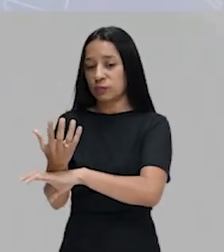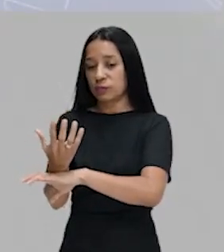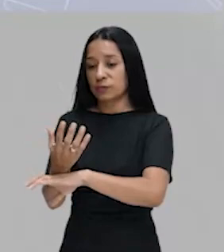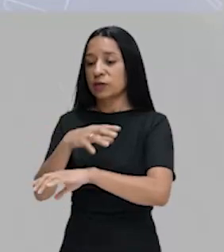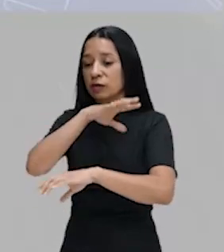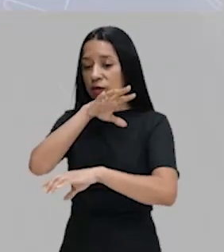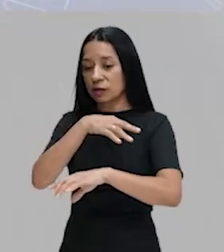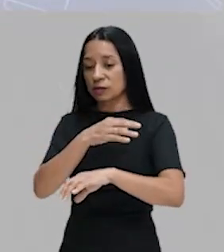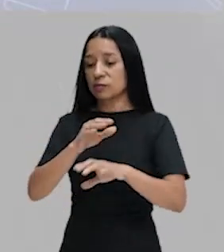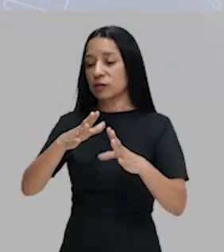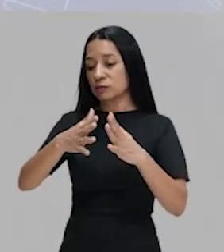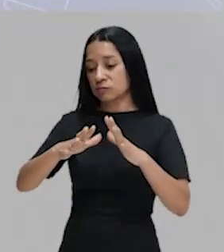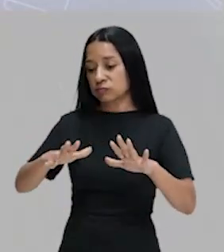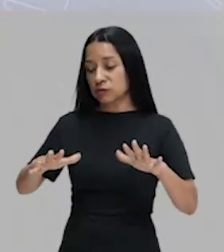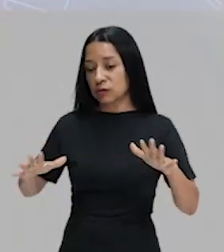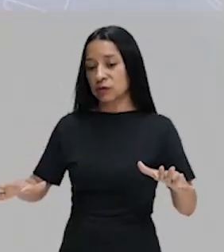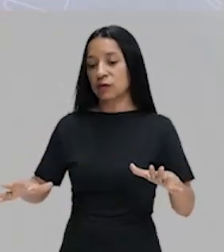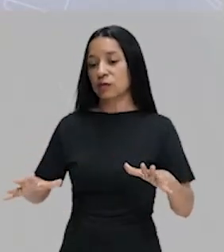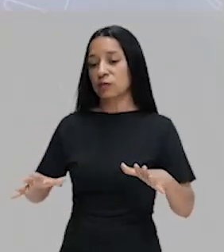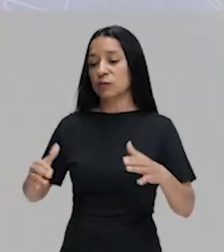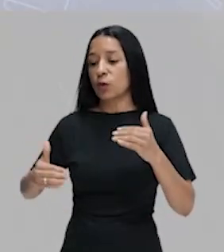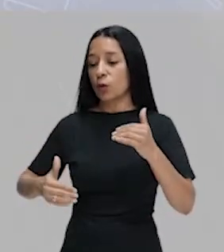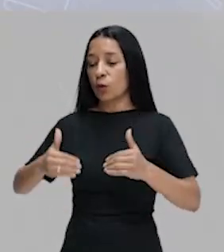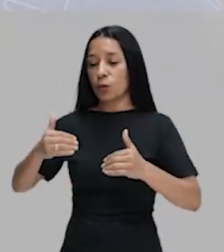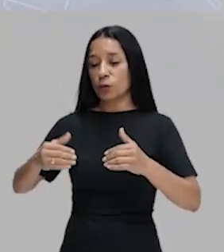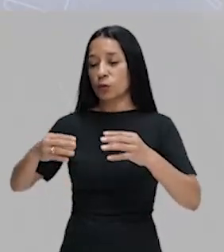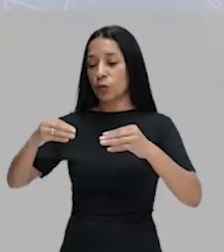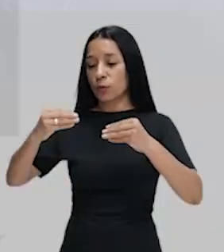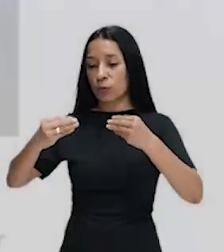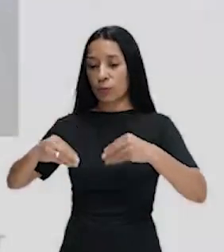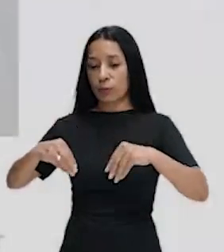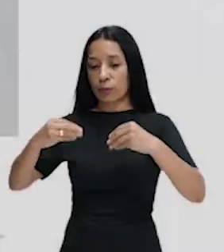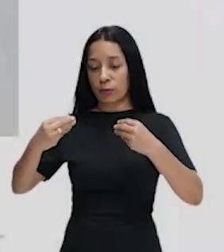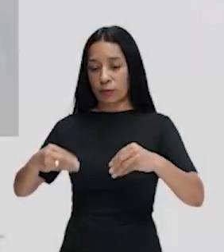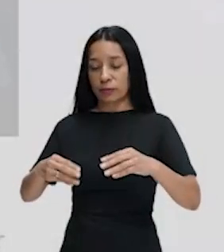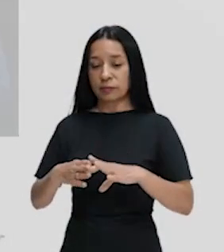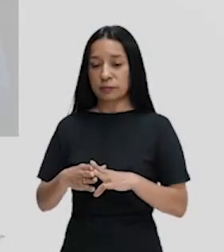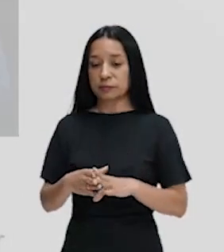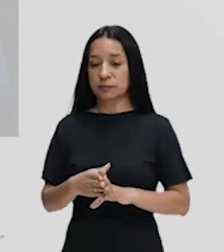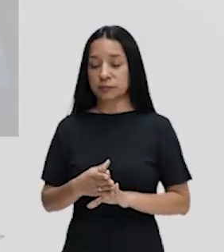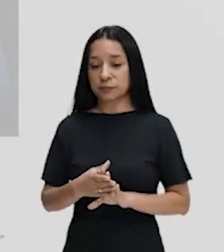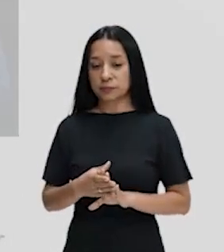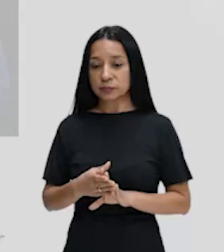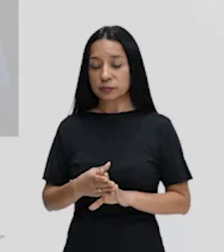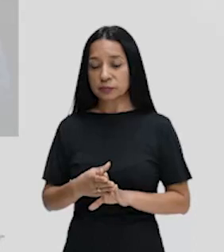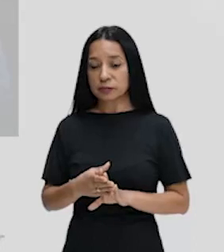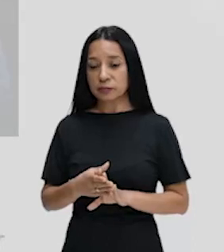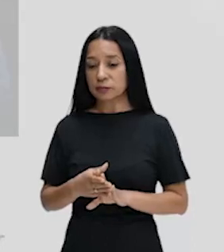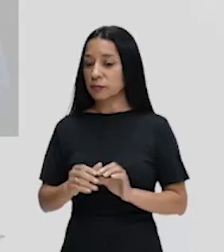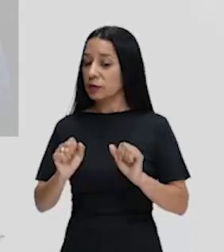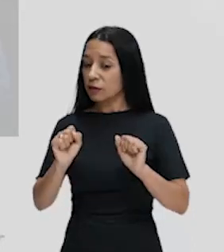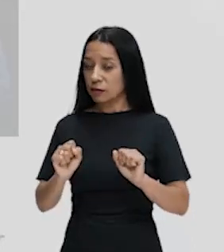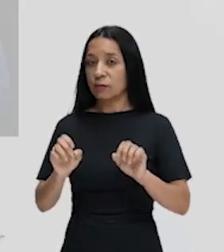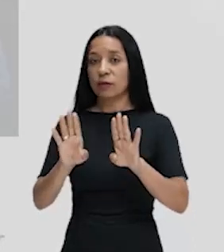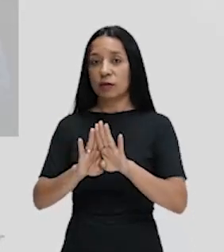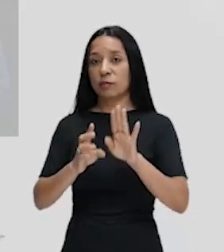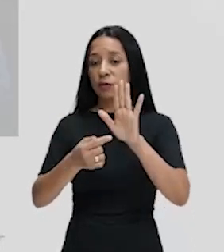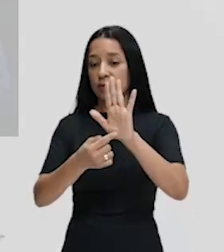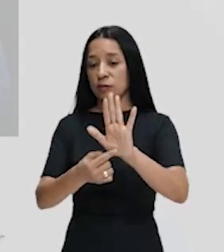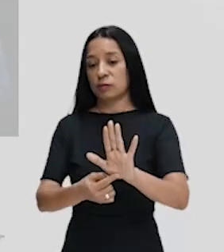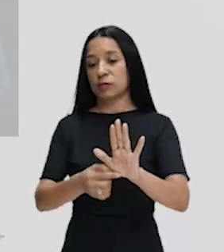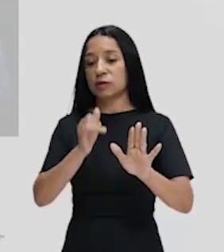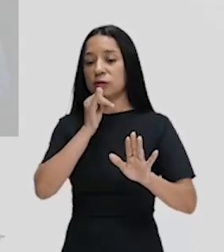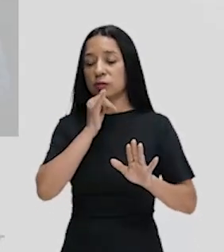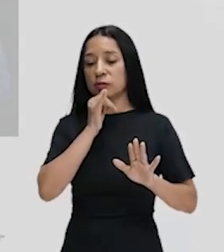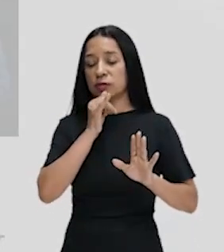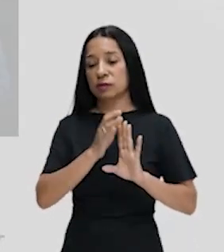mole e gelatinosos. E além de ter as anêmonas do mar e as águas-vivas, eu posso citar como exemplo de quinidário